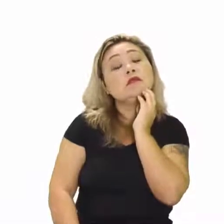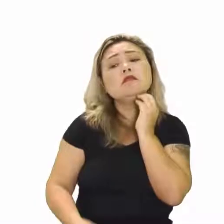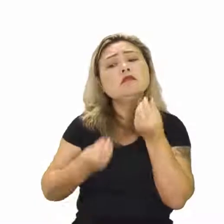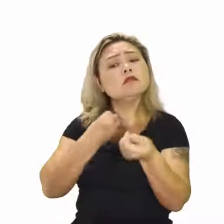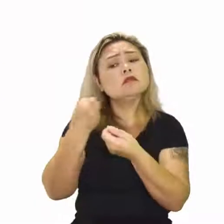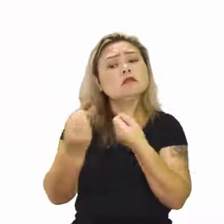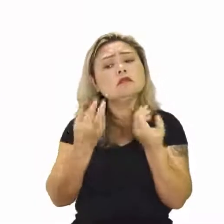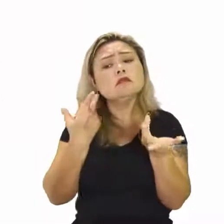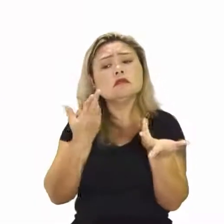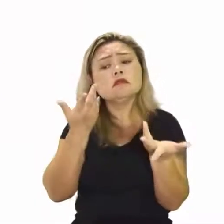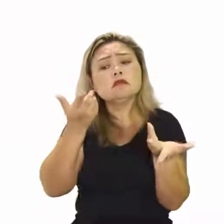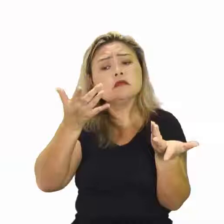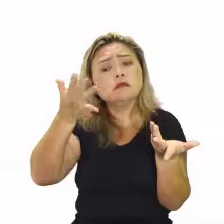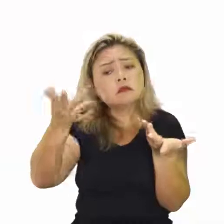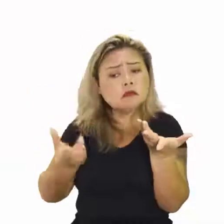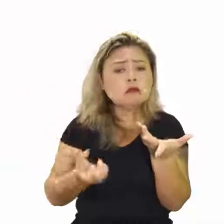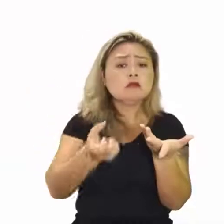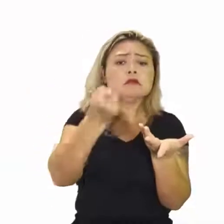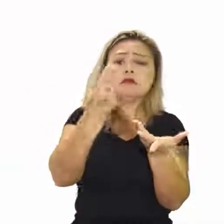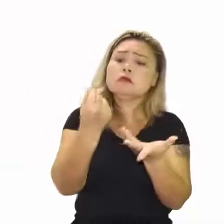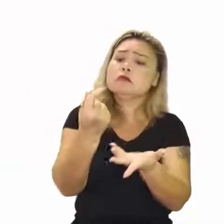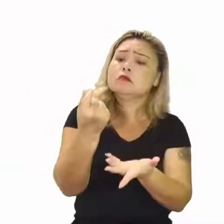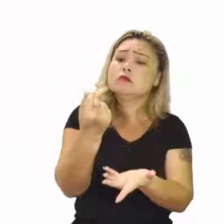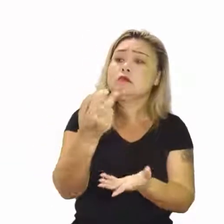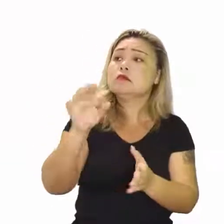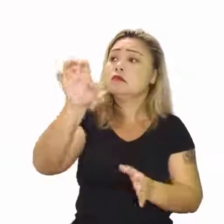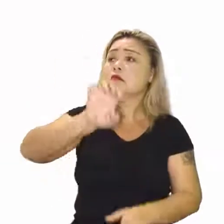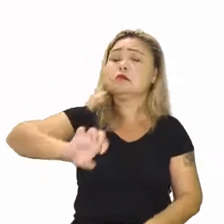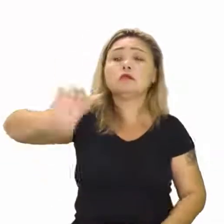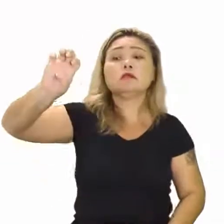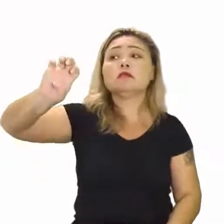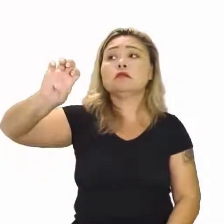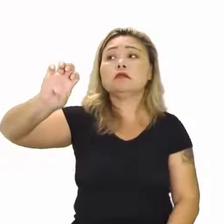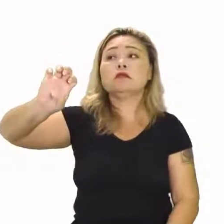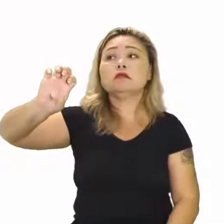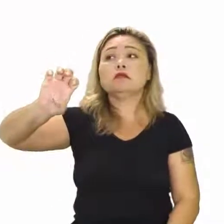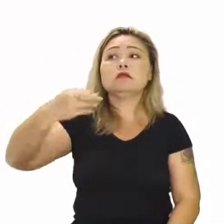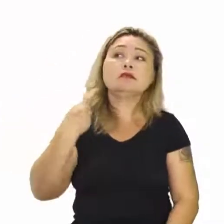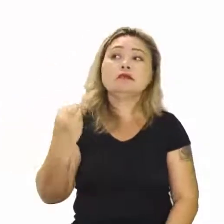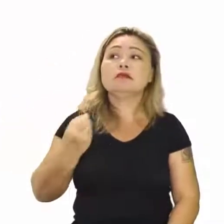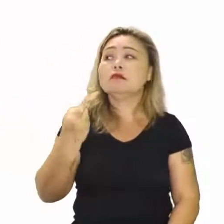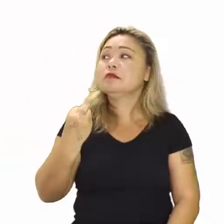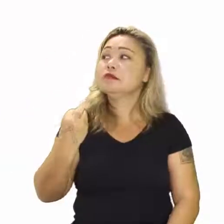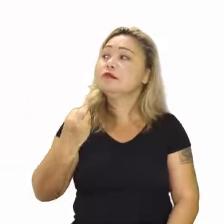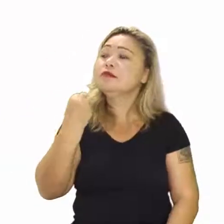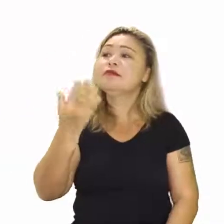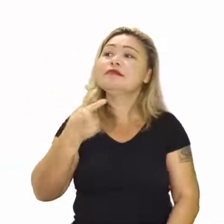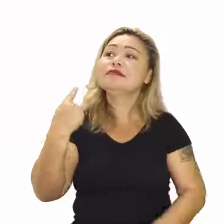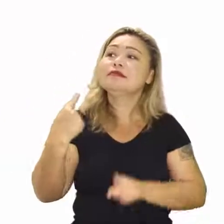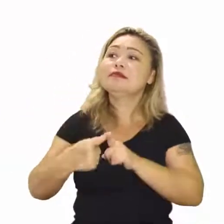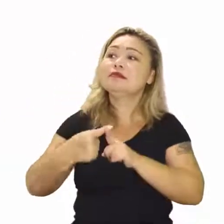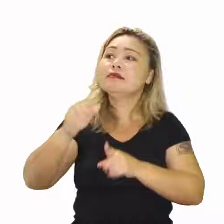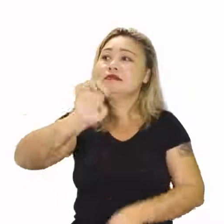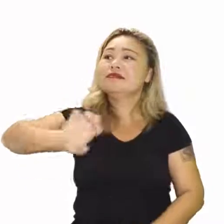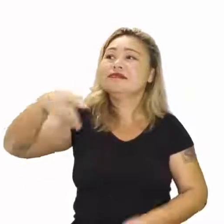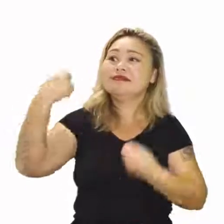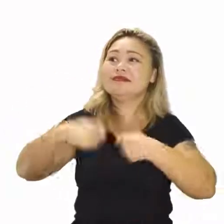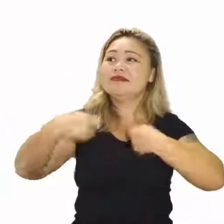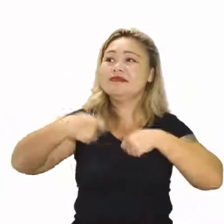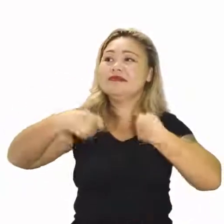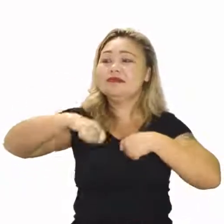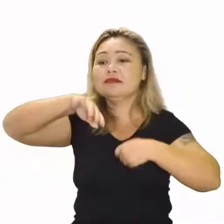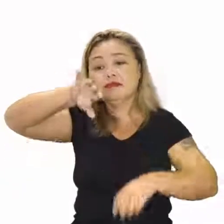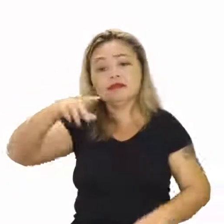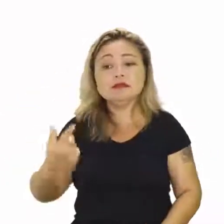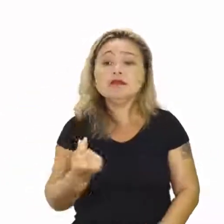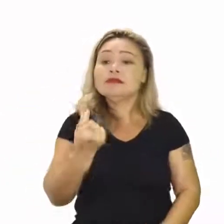Como é que se dá essa recuperação econômica da Europa? Como é que vai se dar? Porque a Europa ela precisava se